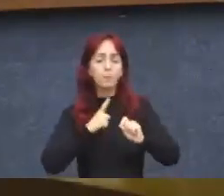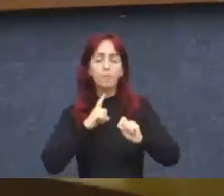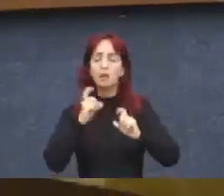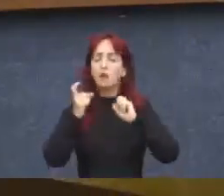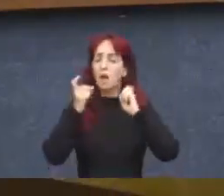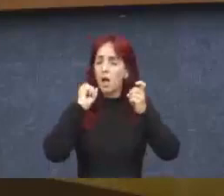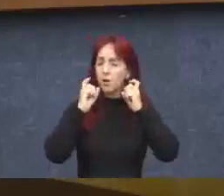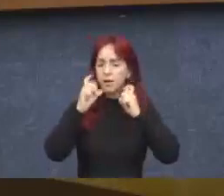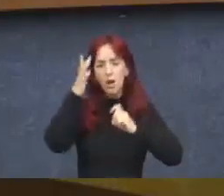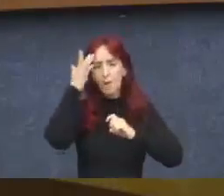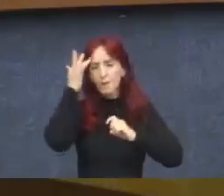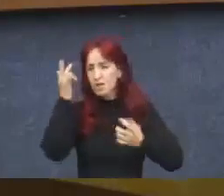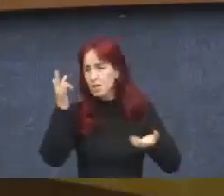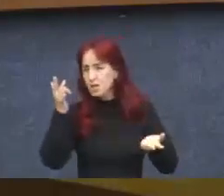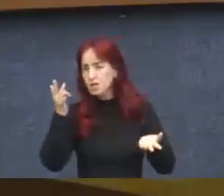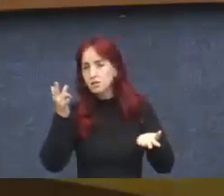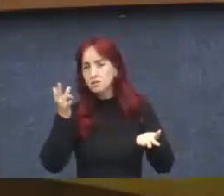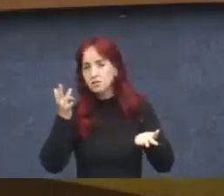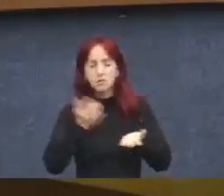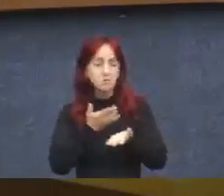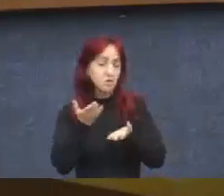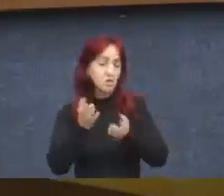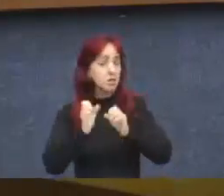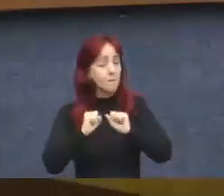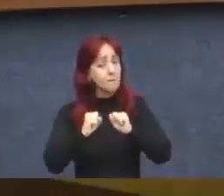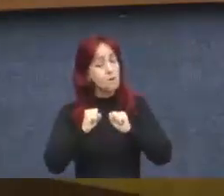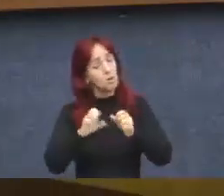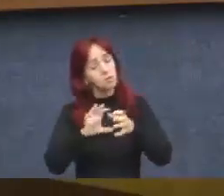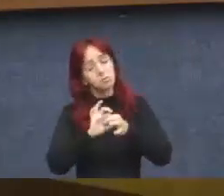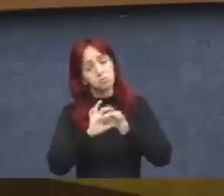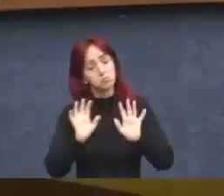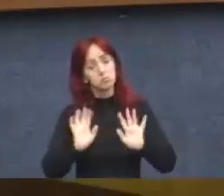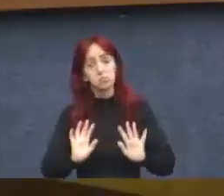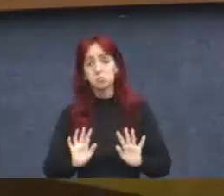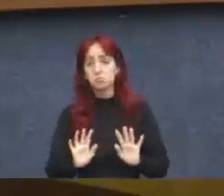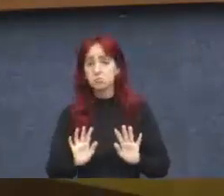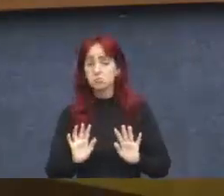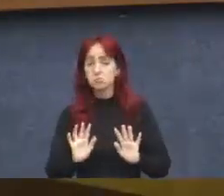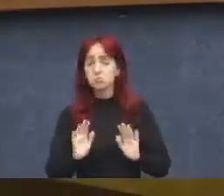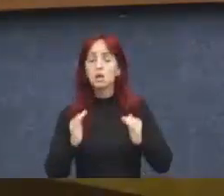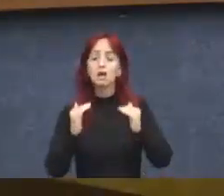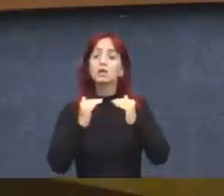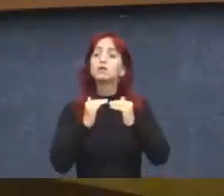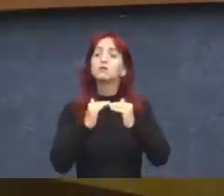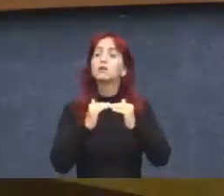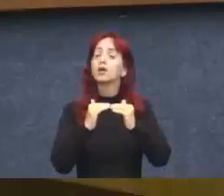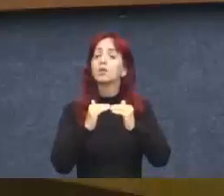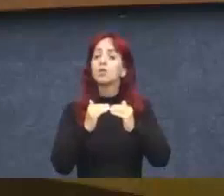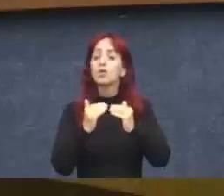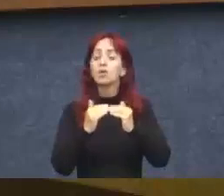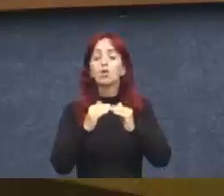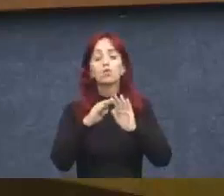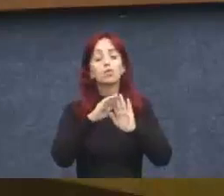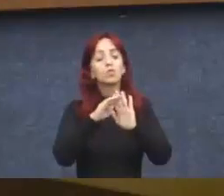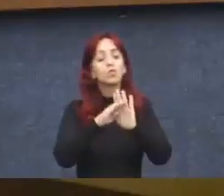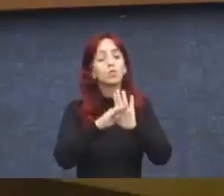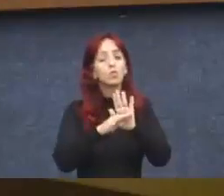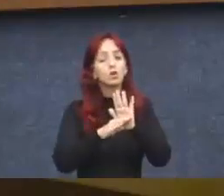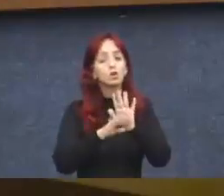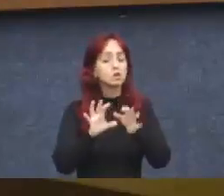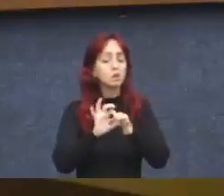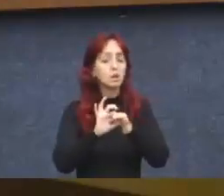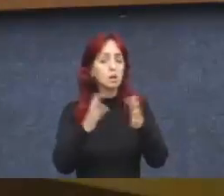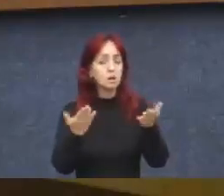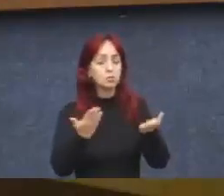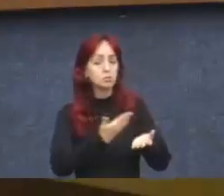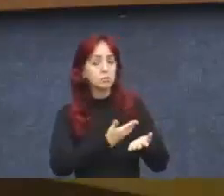amanhã, caso vocês possam, ou depois da manhã, enfim, de acordo com a agenda e disponibilidade